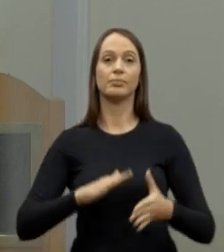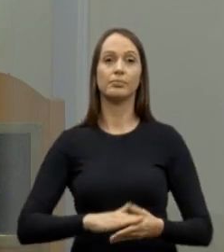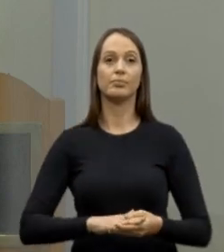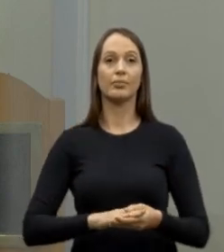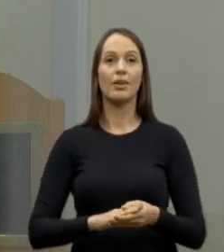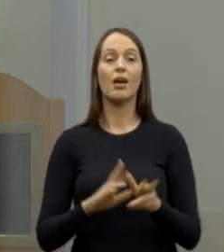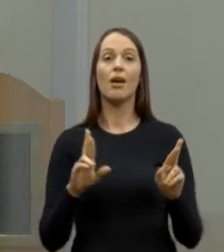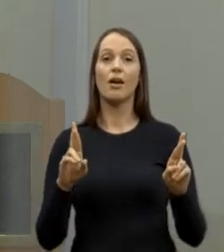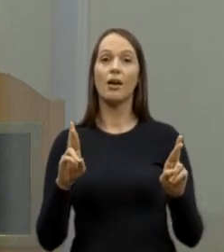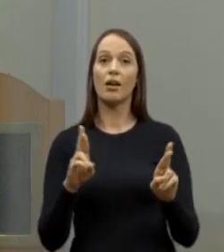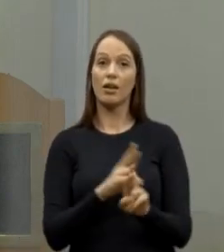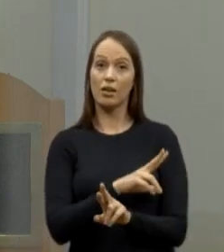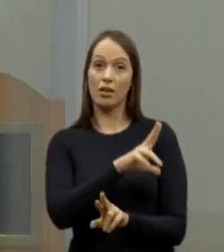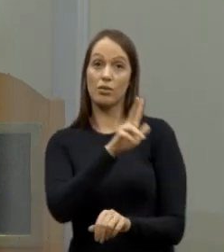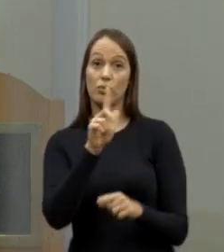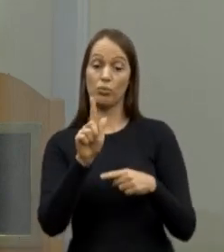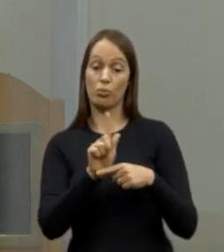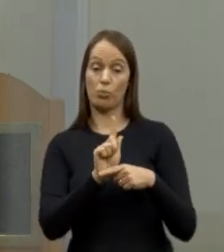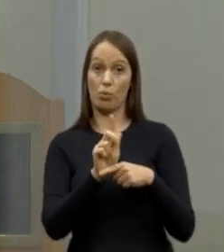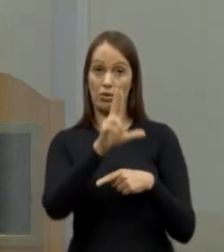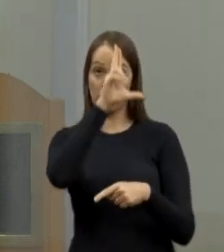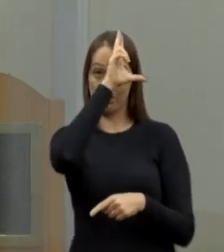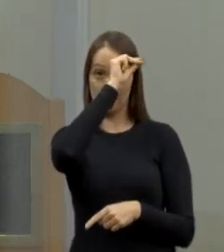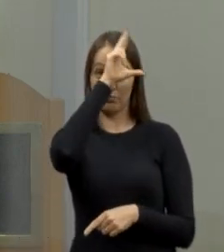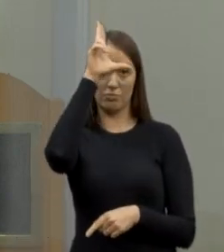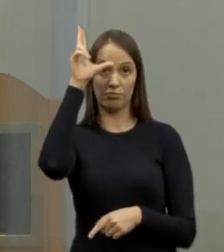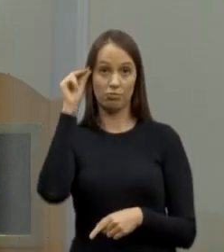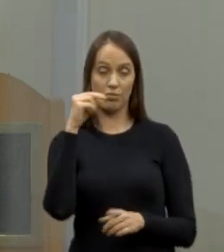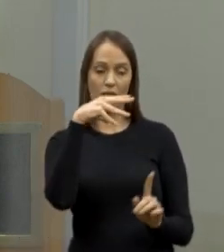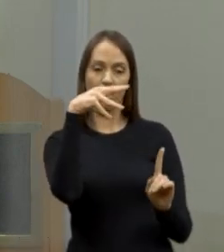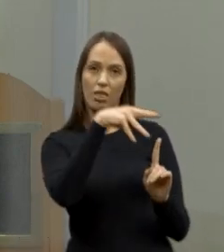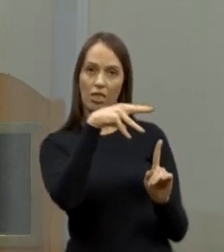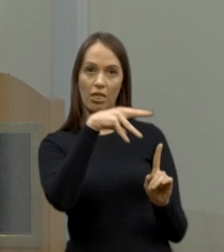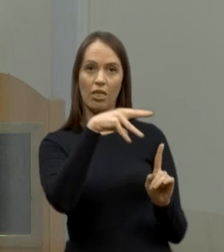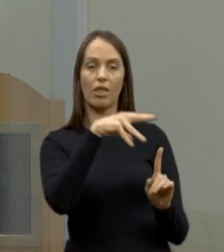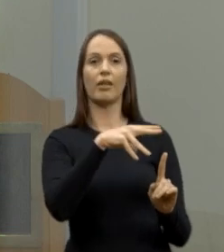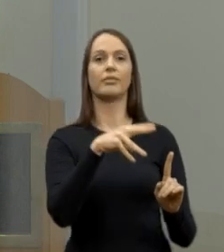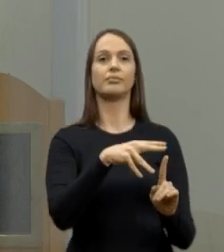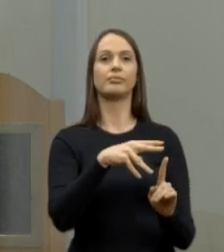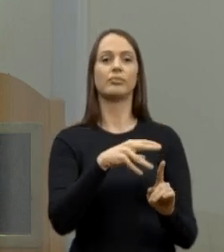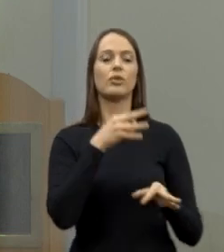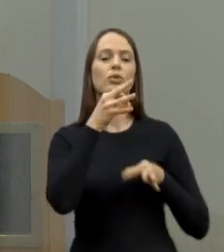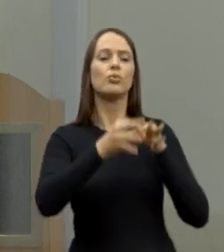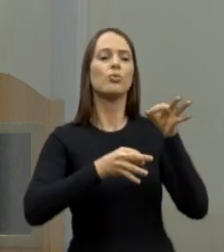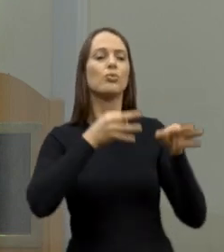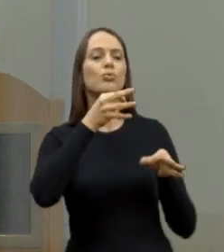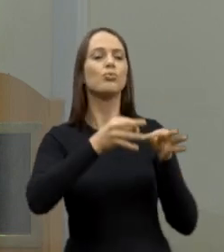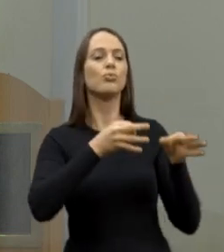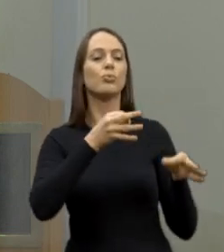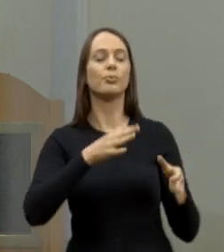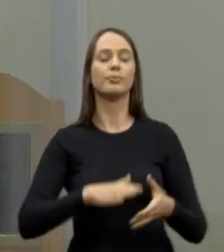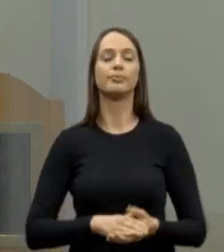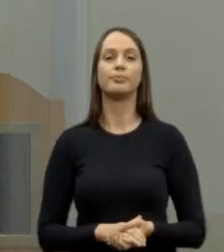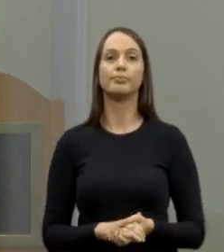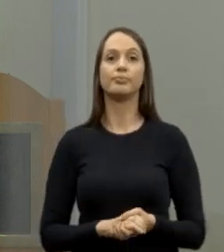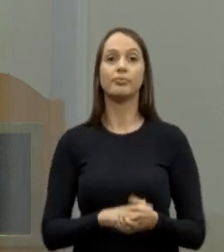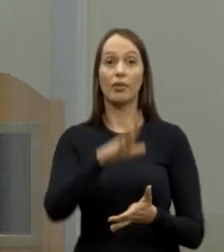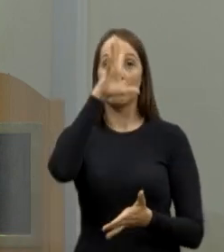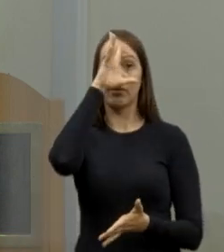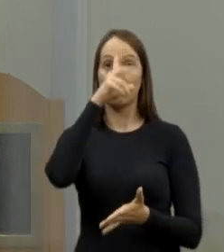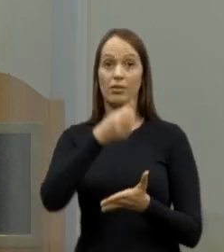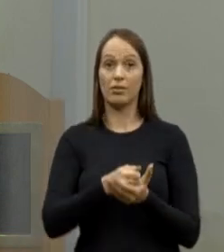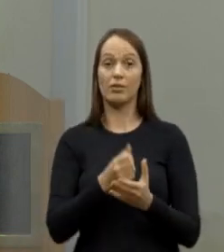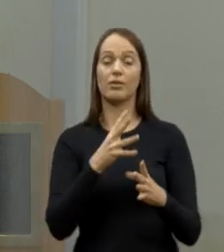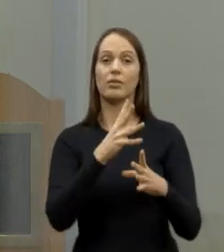que relações com a gestão influenciem e comprometam seus julgamentos. A decisão sobre as contas deve